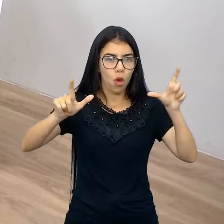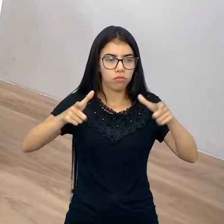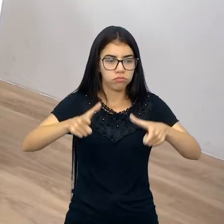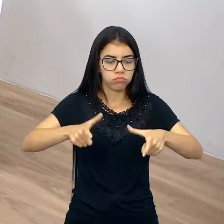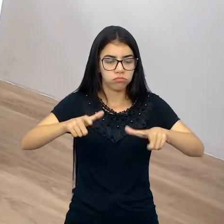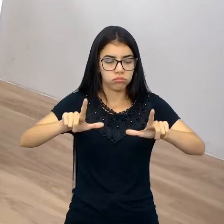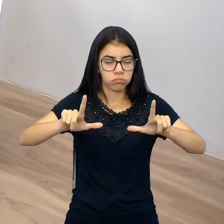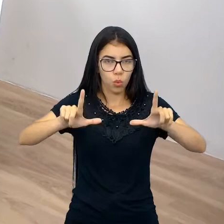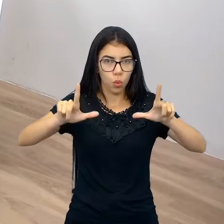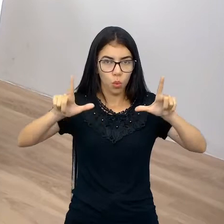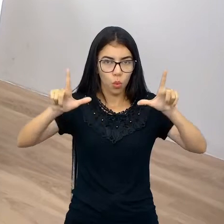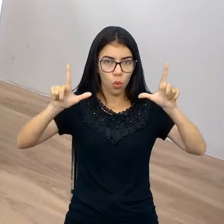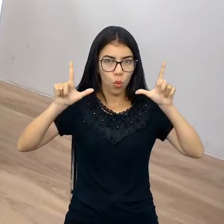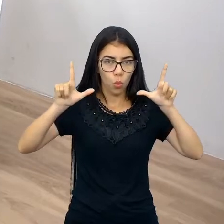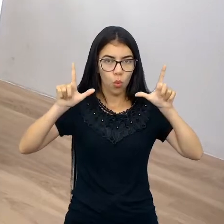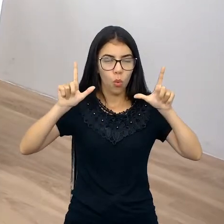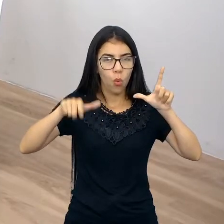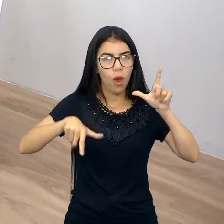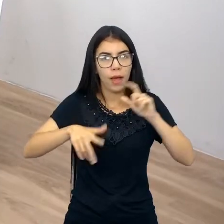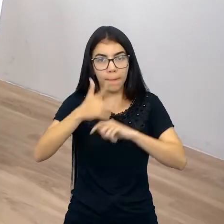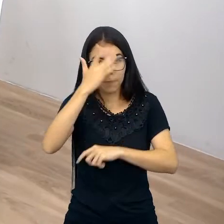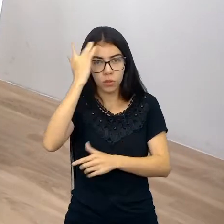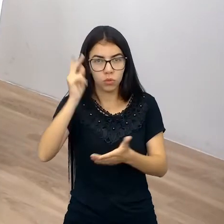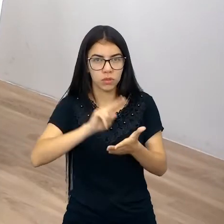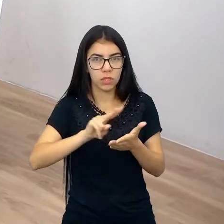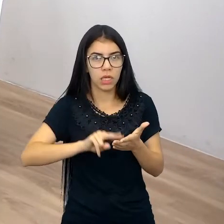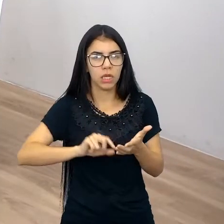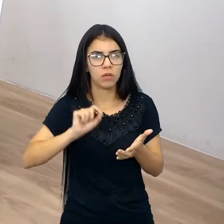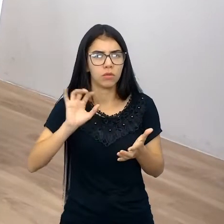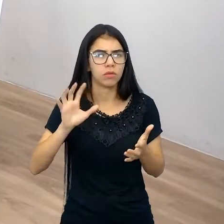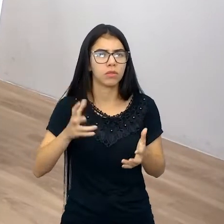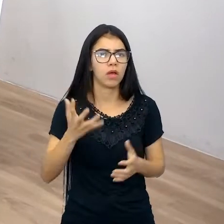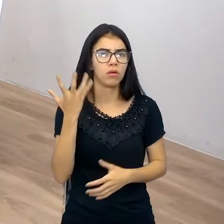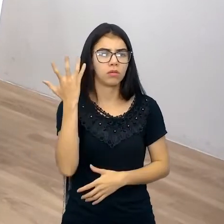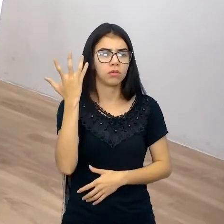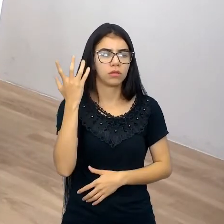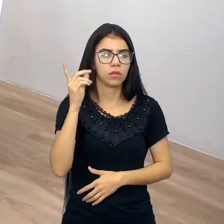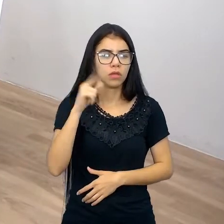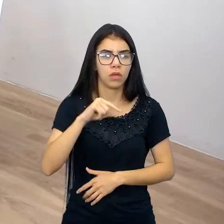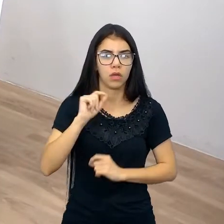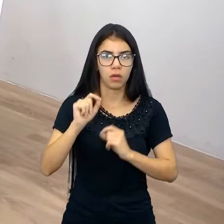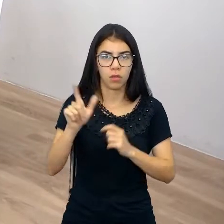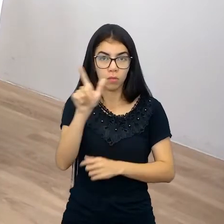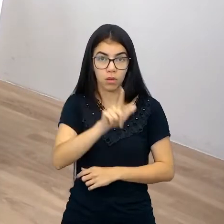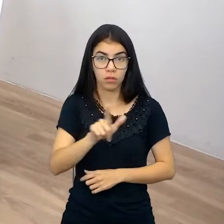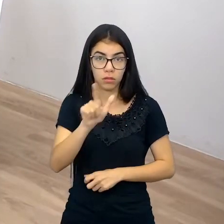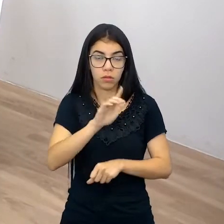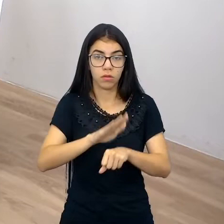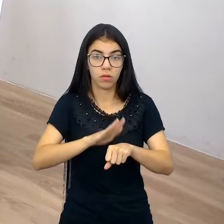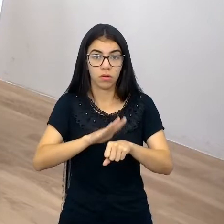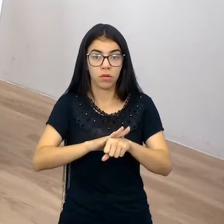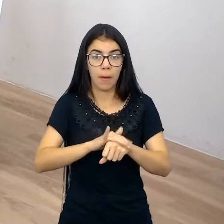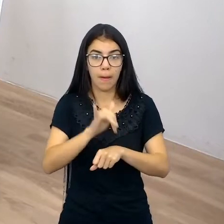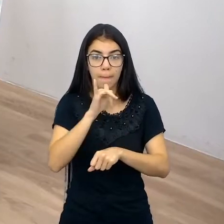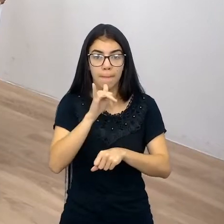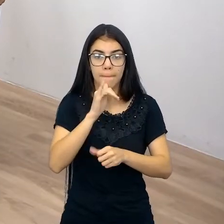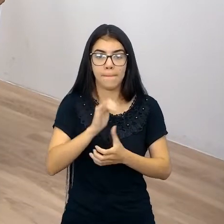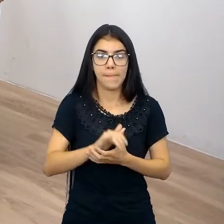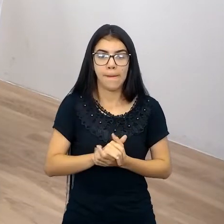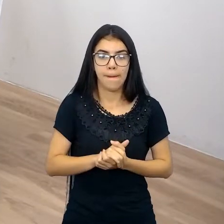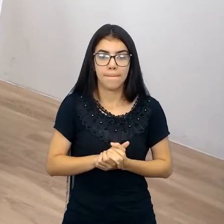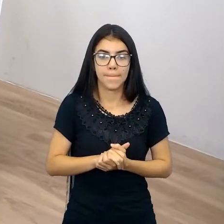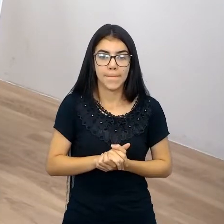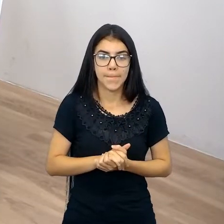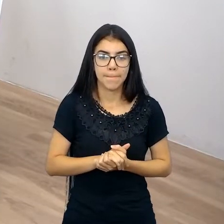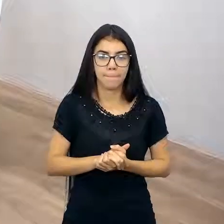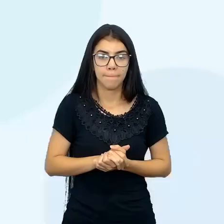mais e mais, até o leitor se dar conta do que está acontecendo. Isso é o que a literatura faz. Olha só, bem, rapidinho,